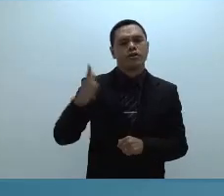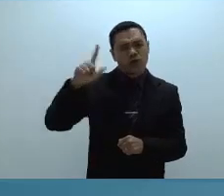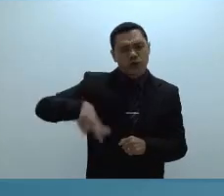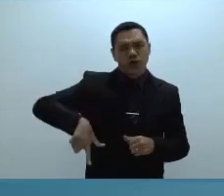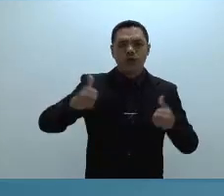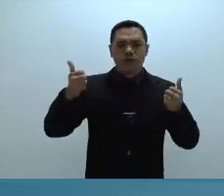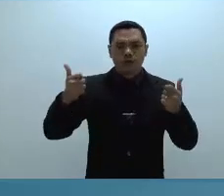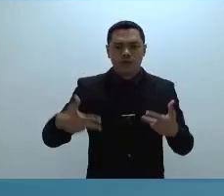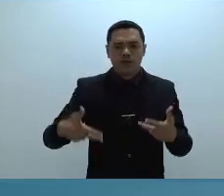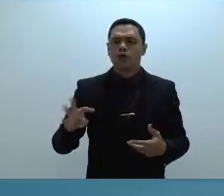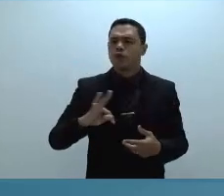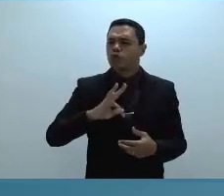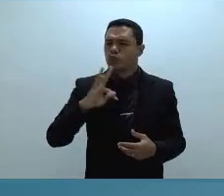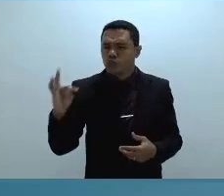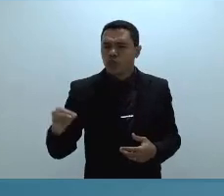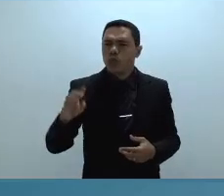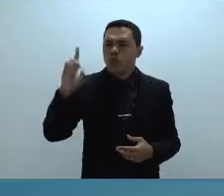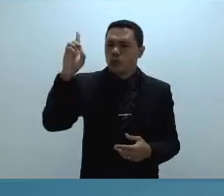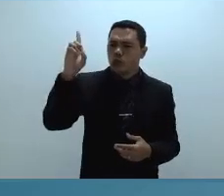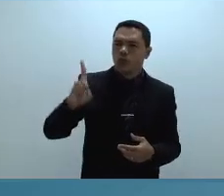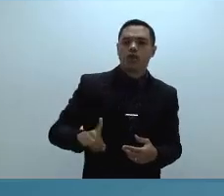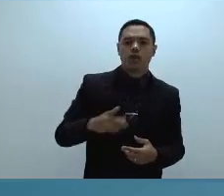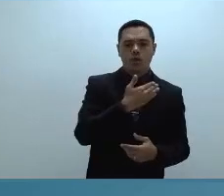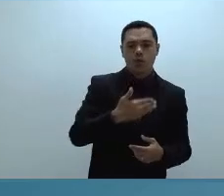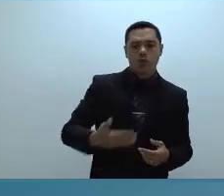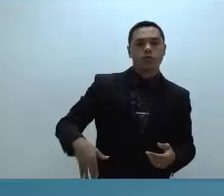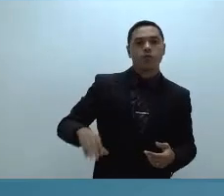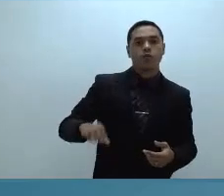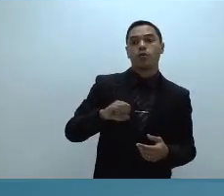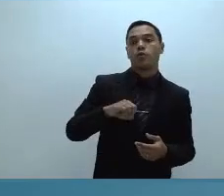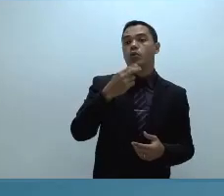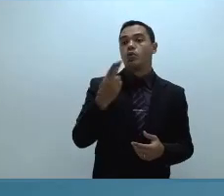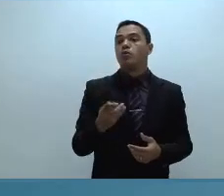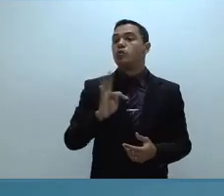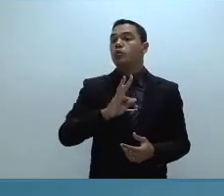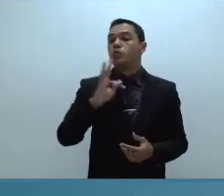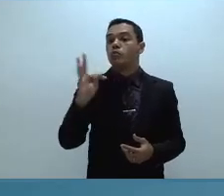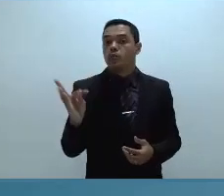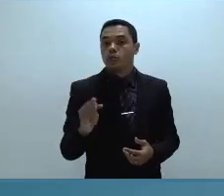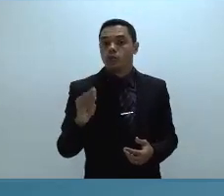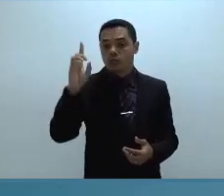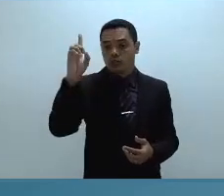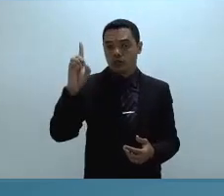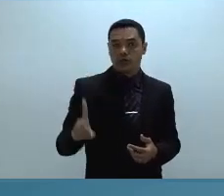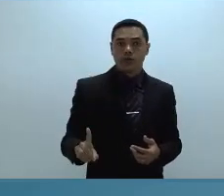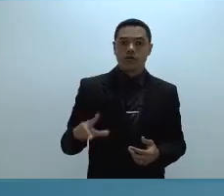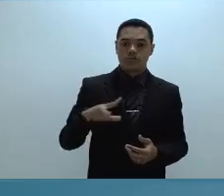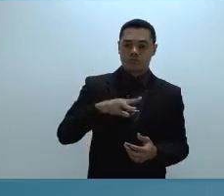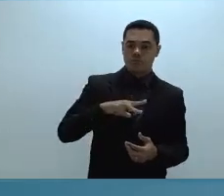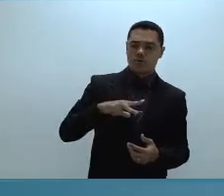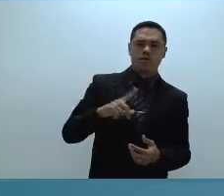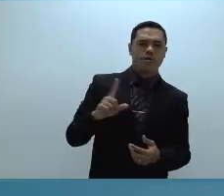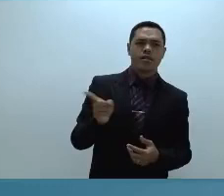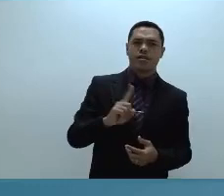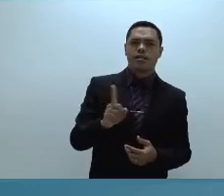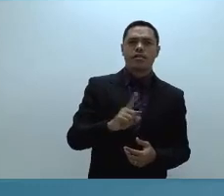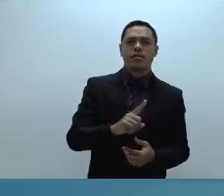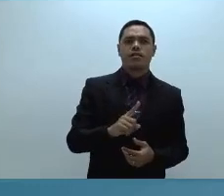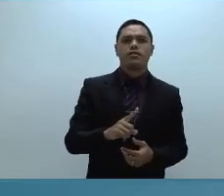que todo caso vai para o direito público. E nem que todo caso vai para o direito privado. Nós vamos ter que analisar cada um desses